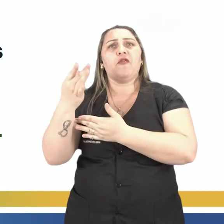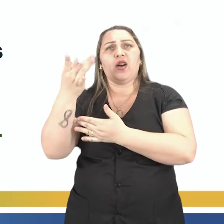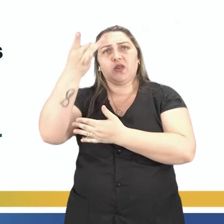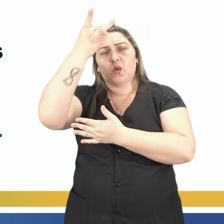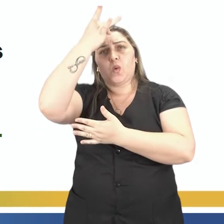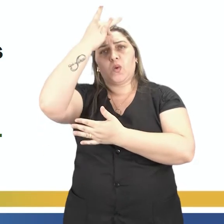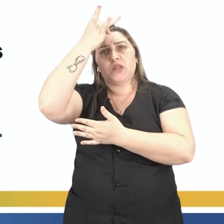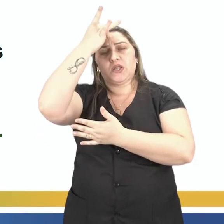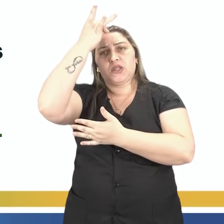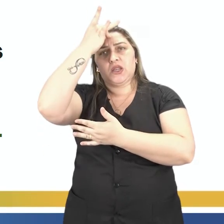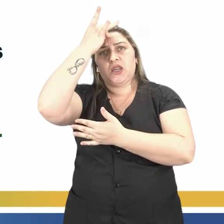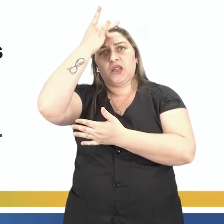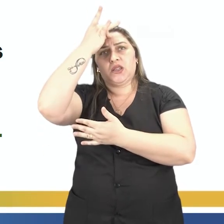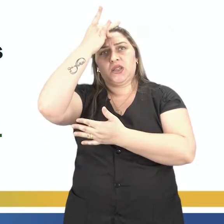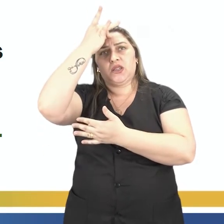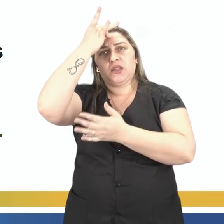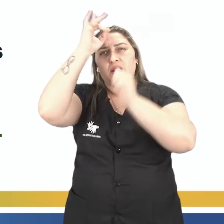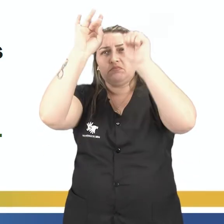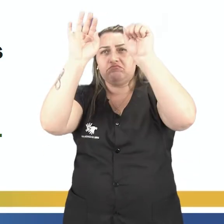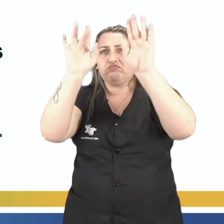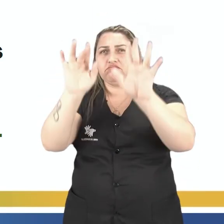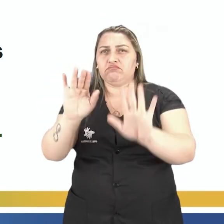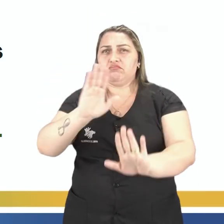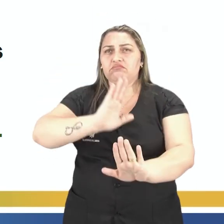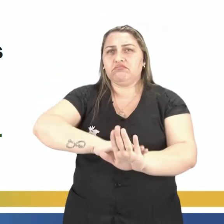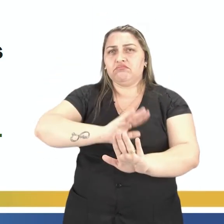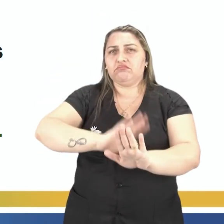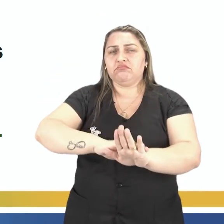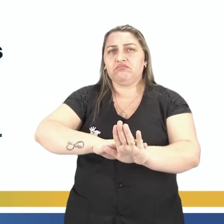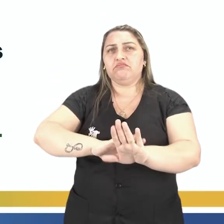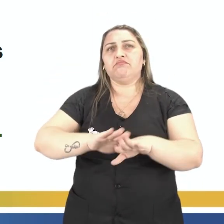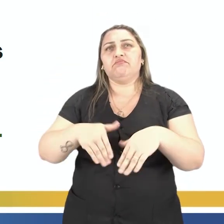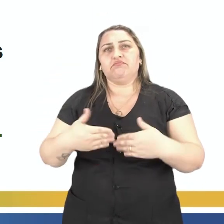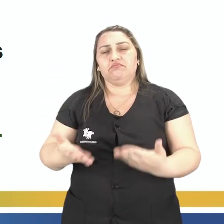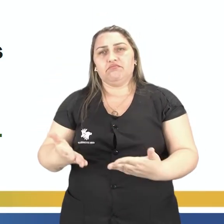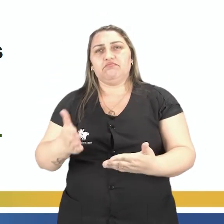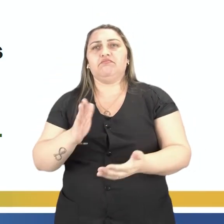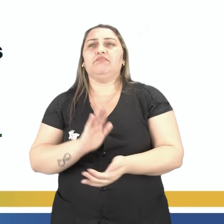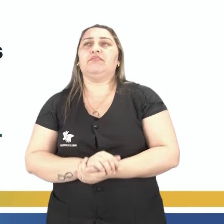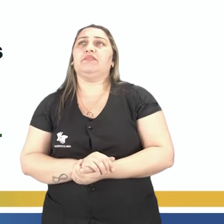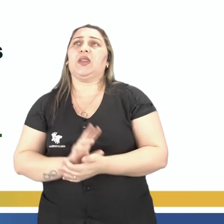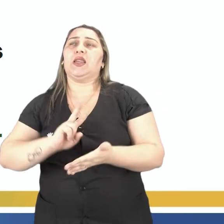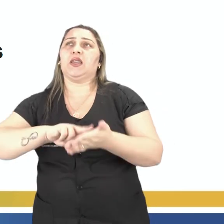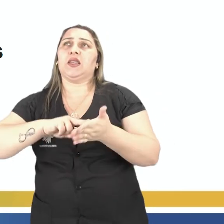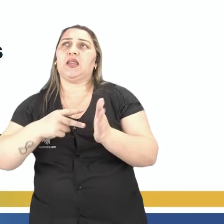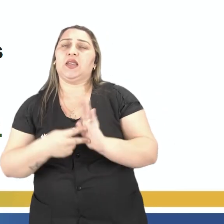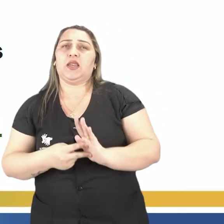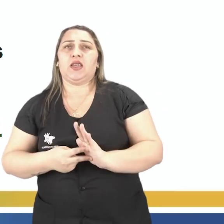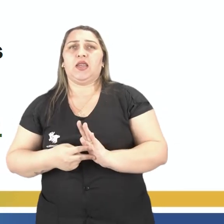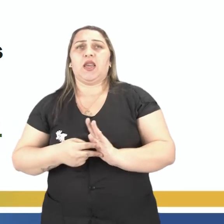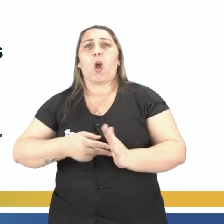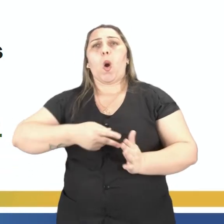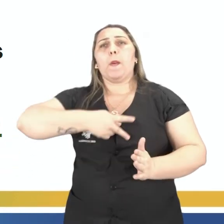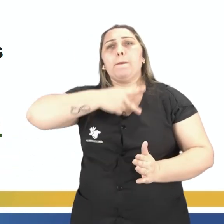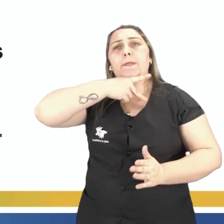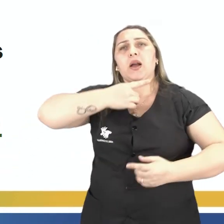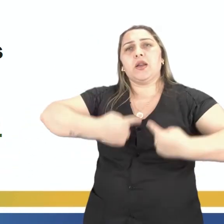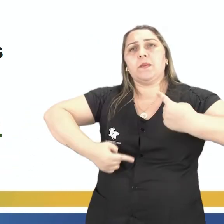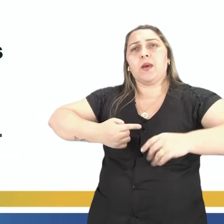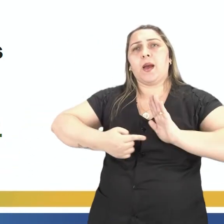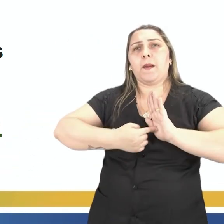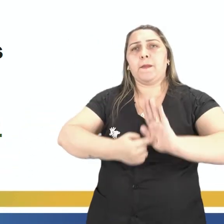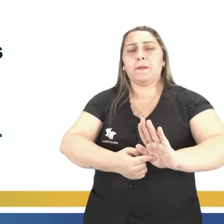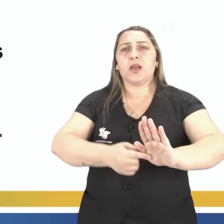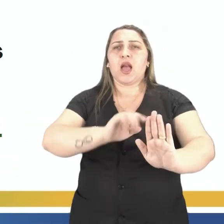ideologia? Então, ela é definida como falsa consciência ou neblina ideológica. Isso significa que um partido político, ao apresentar